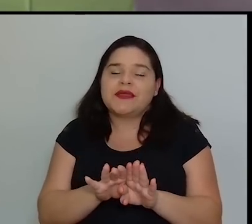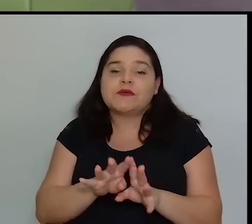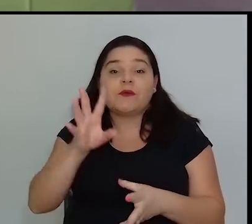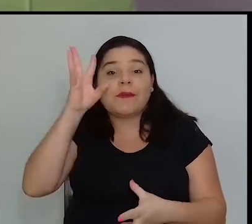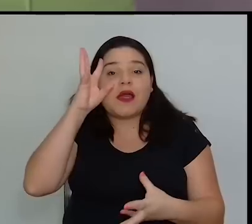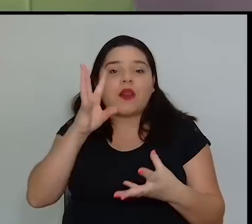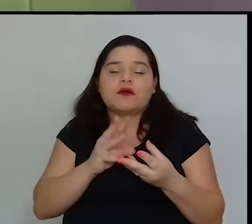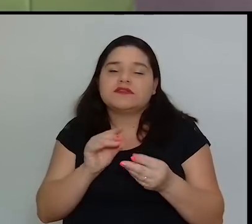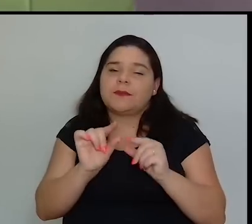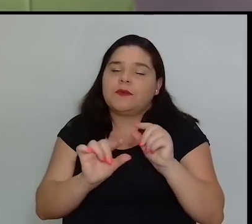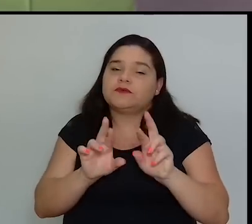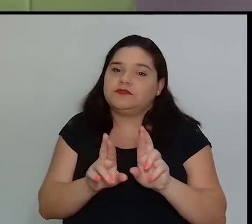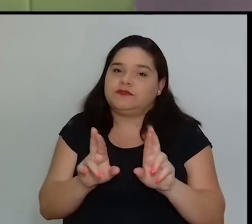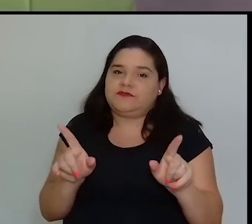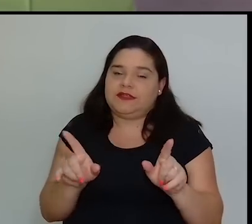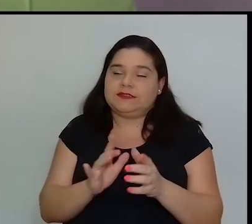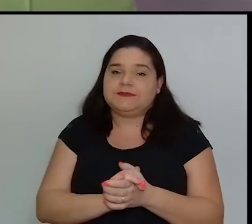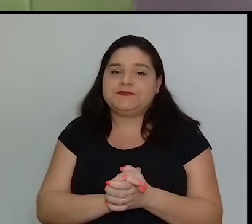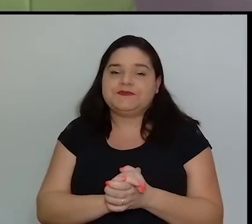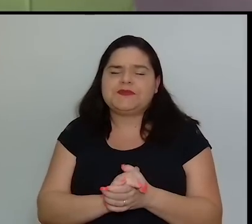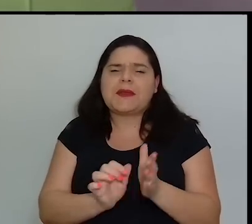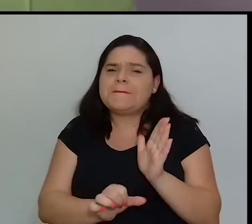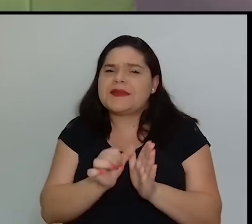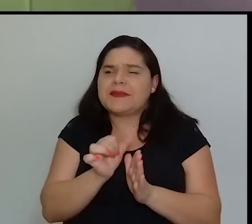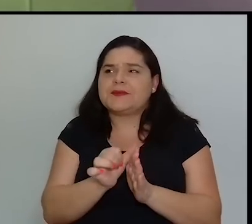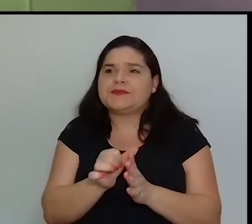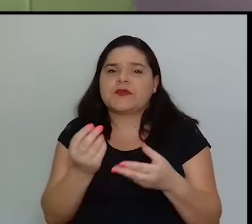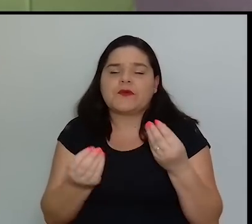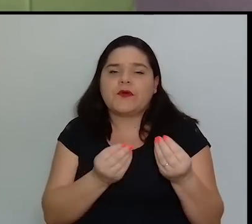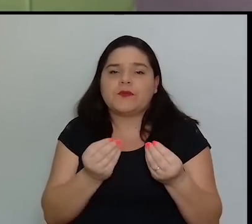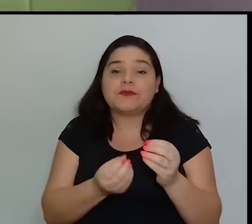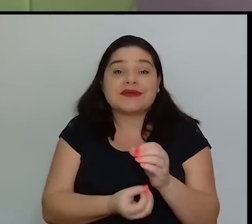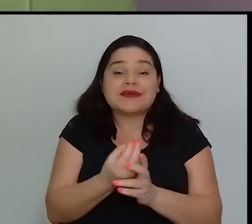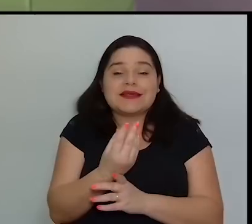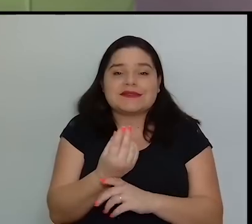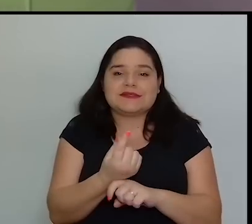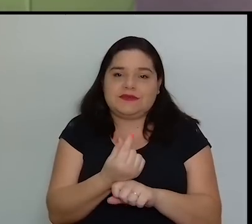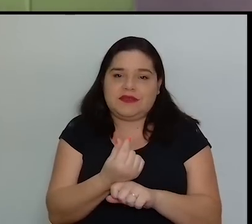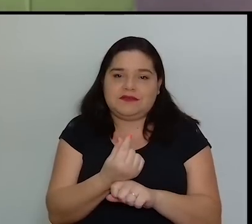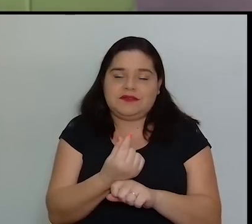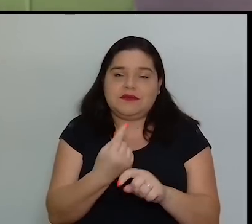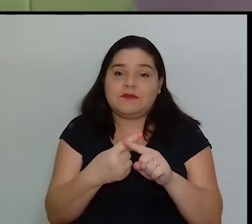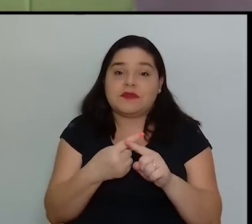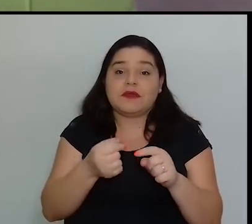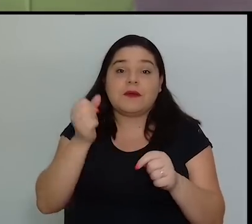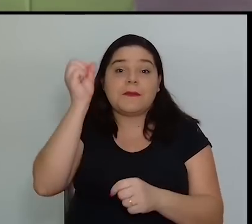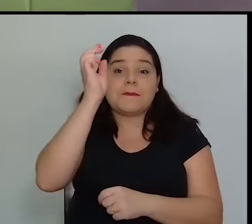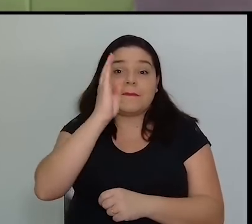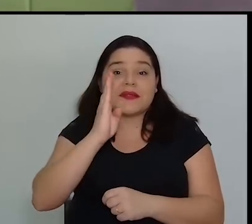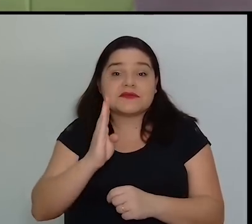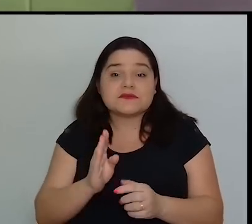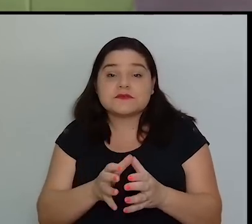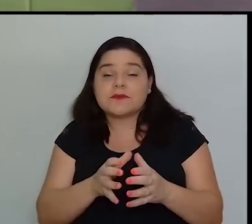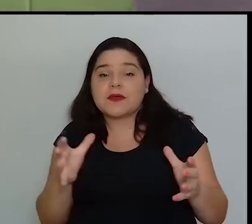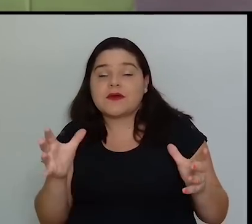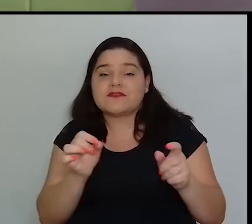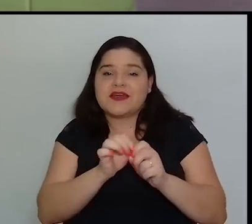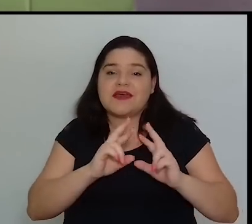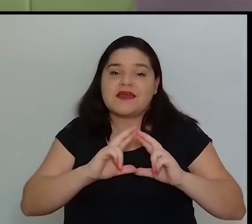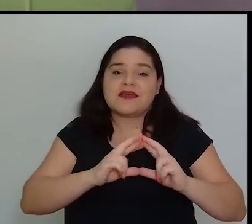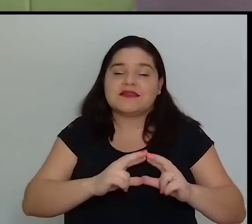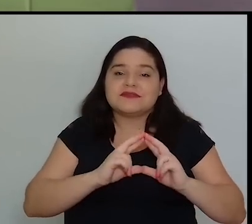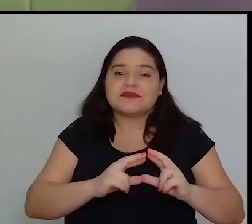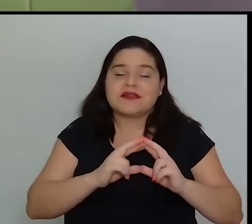diferente primeiro uma lógica de geração de renda o Brasil é um dos maiores recicladores de